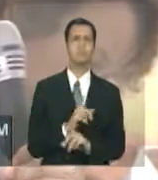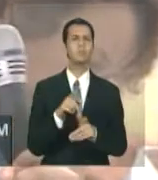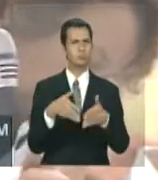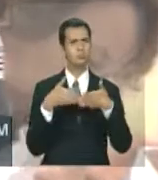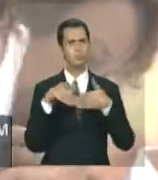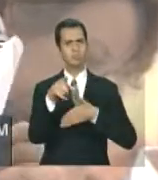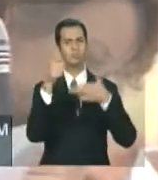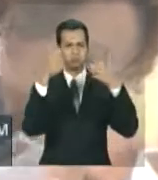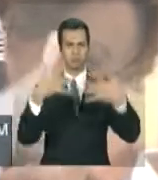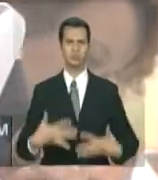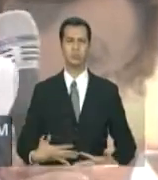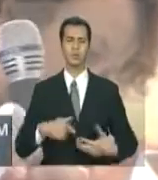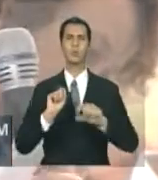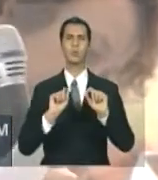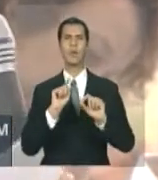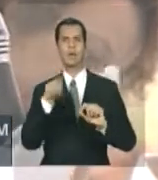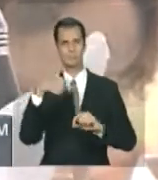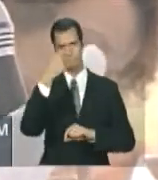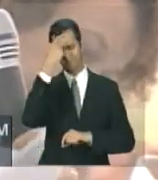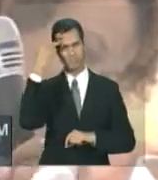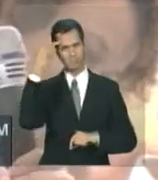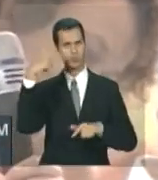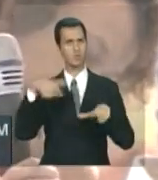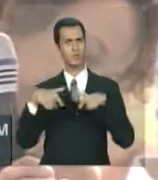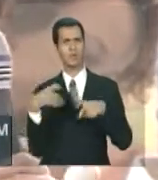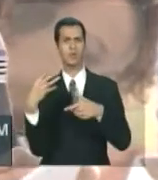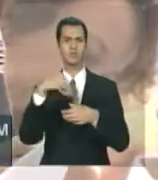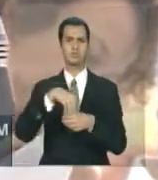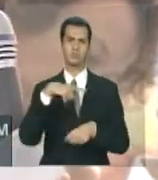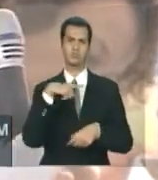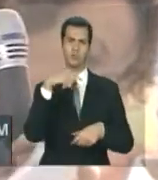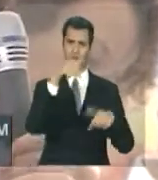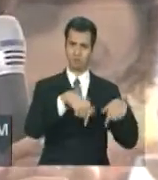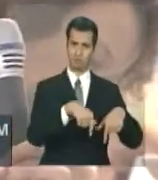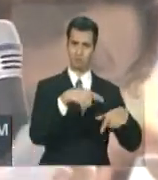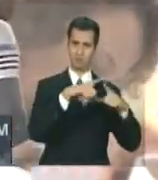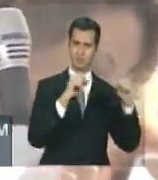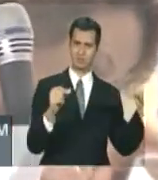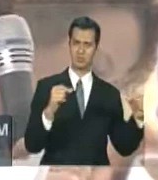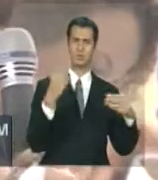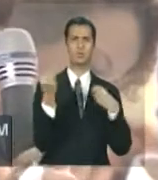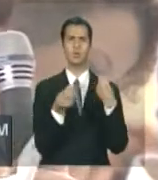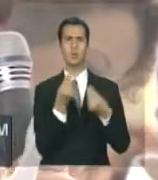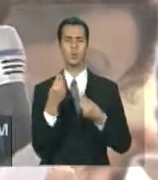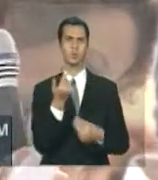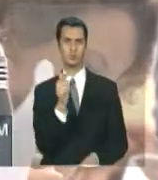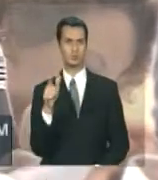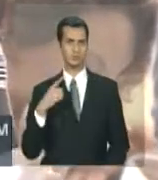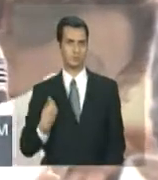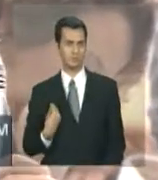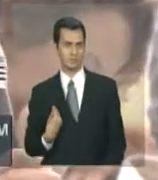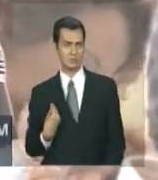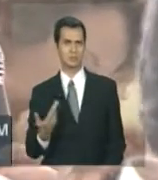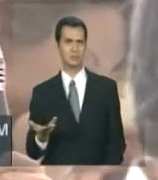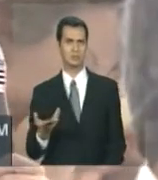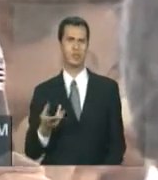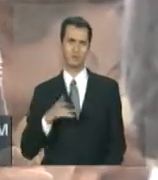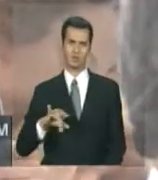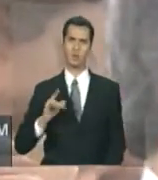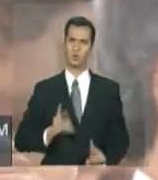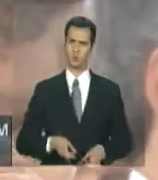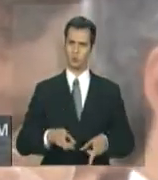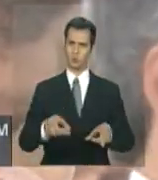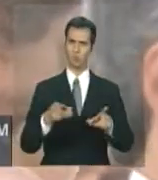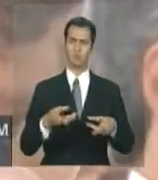é esse trabalho? São geólogos, hidrólogos, tem uma estrutura física em Brasília. Como é que vai funcionar? Ele não existe, vai ser uma estrutura